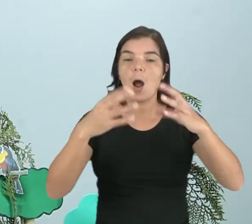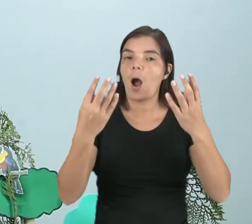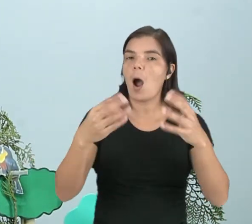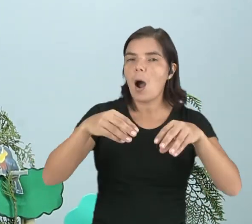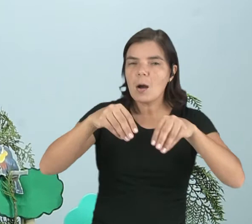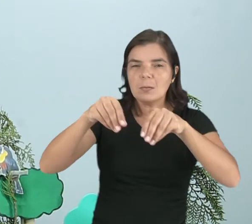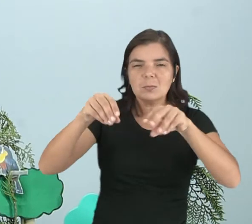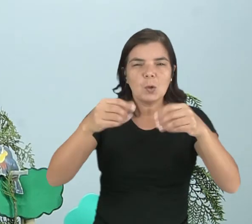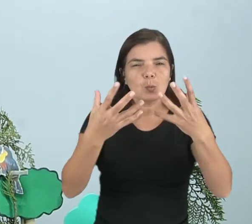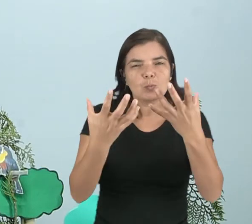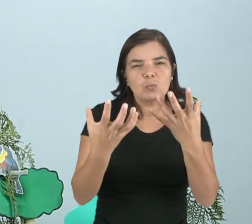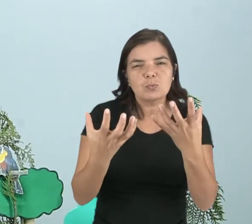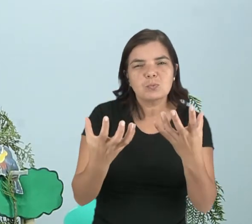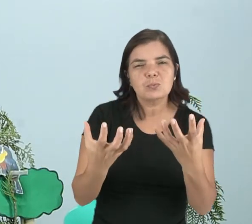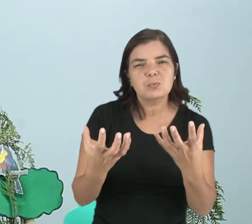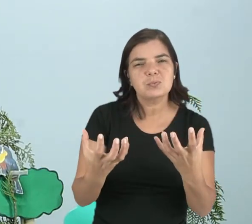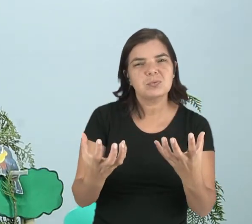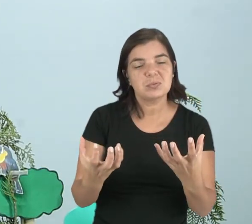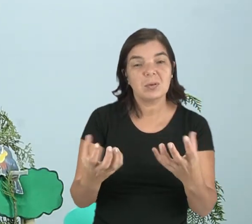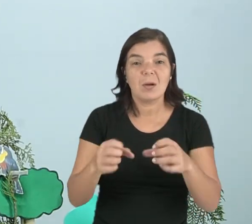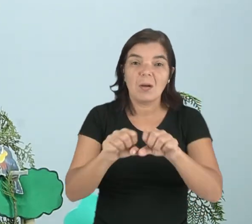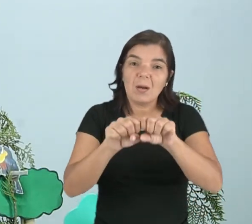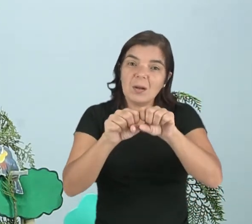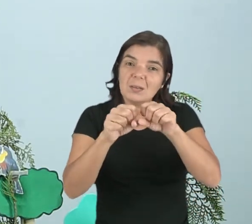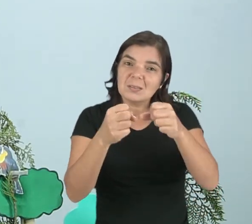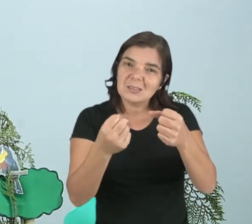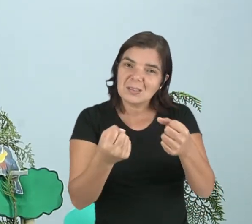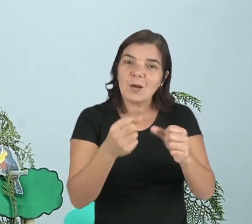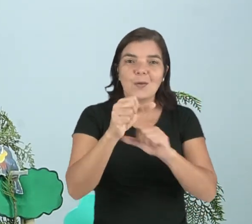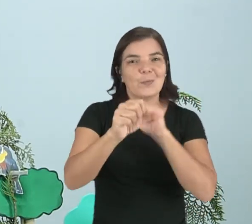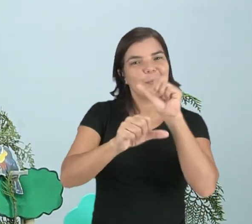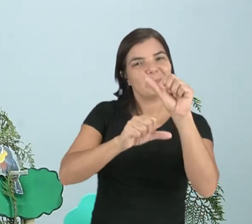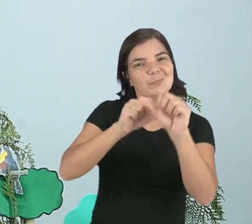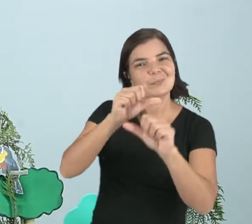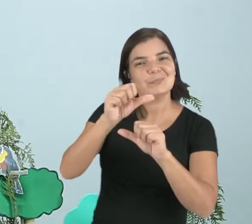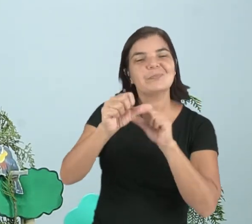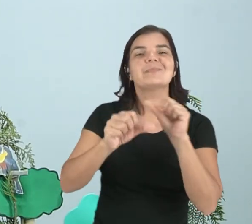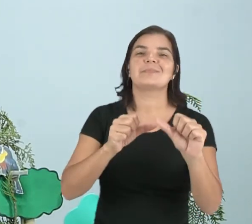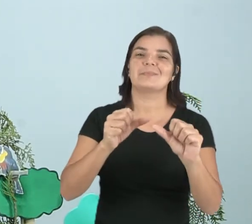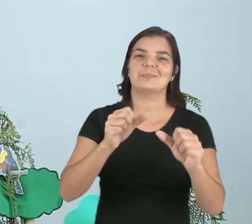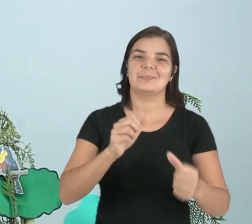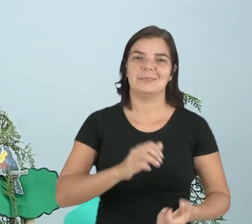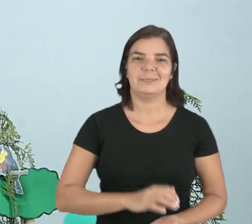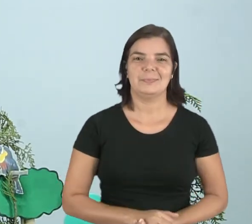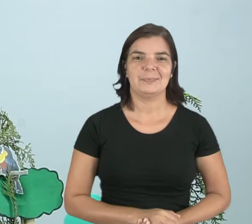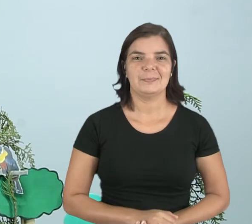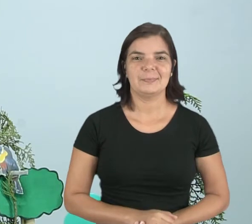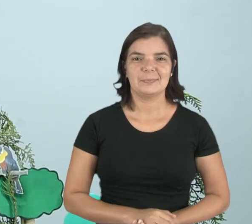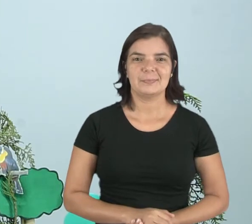estava muito seca e acabou o quê? A paisagem foi se transformando,